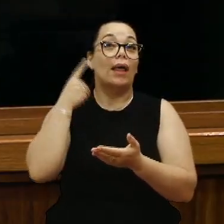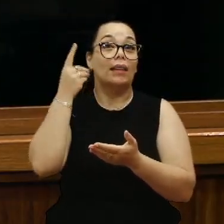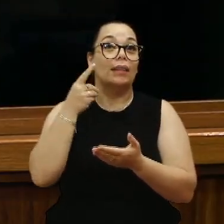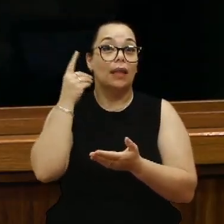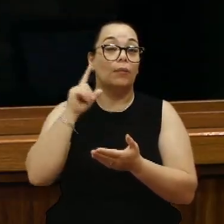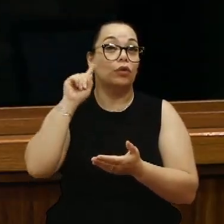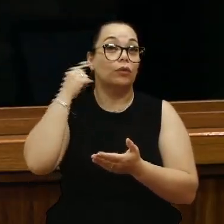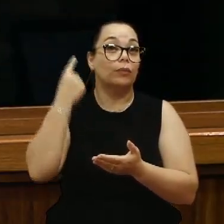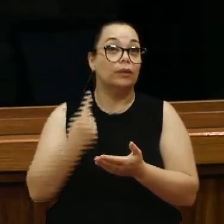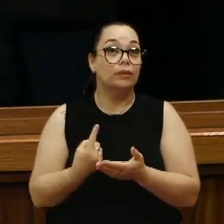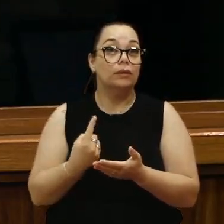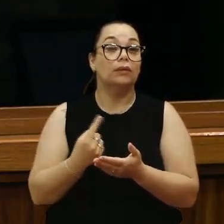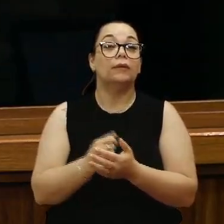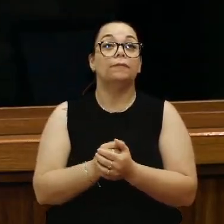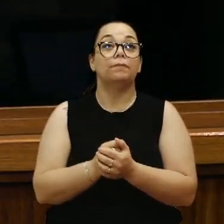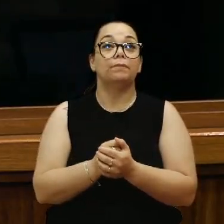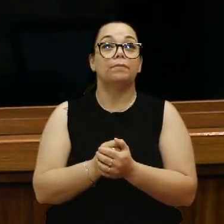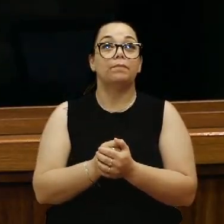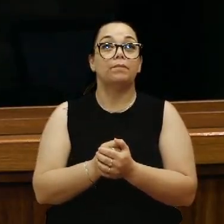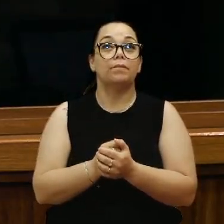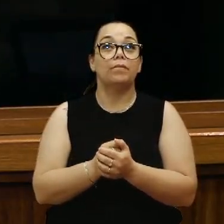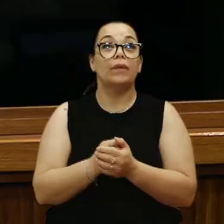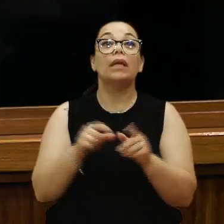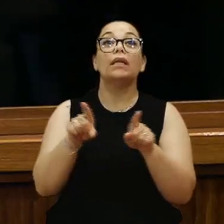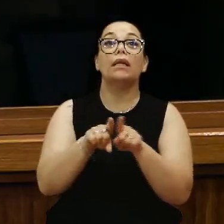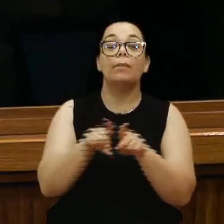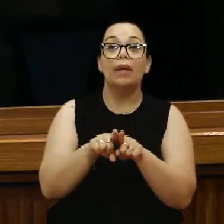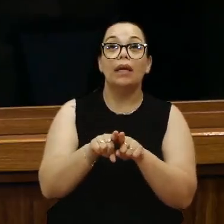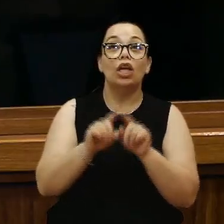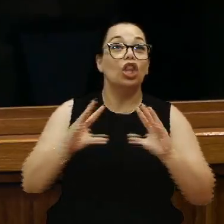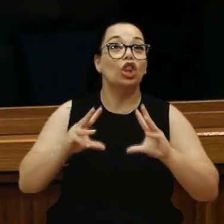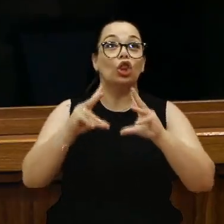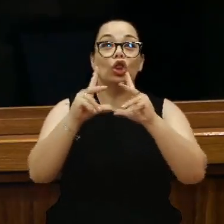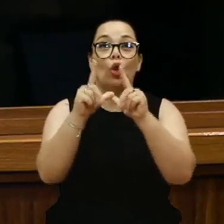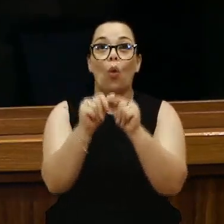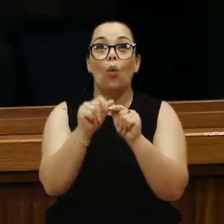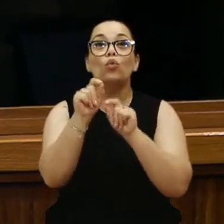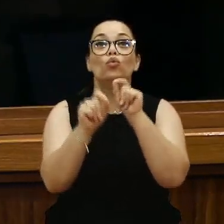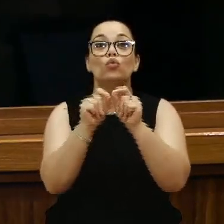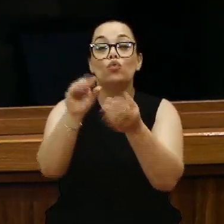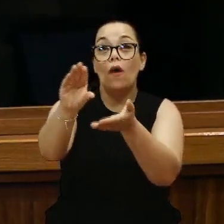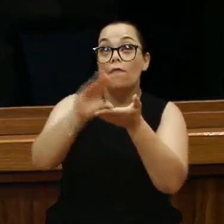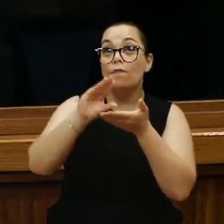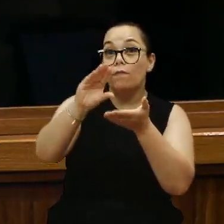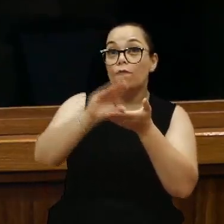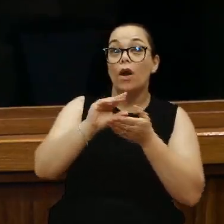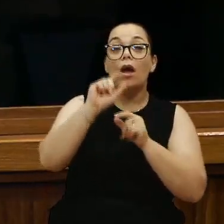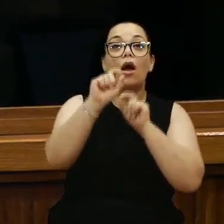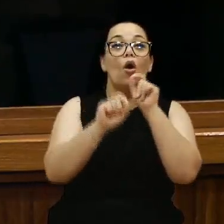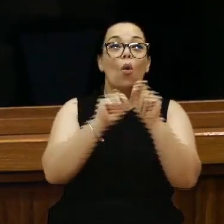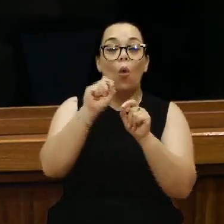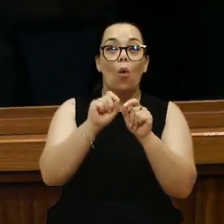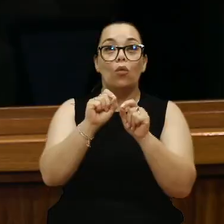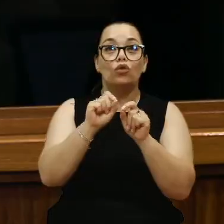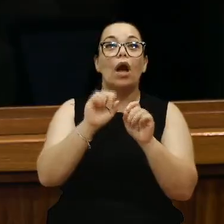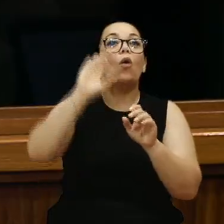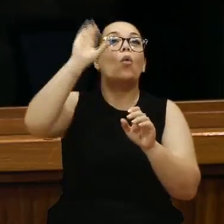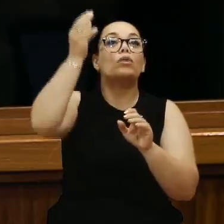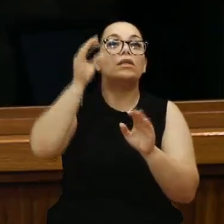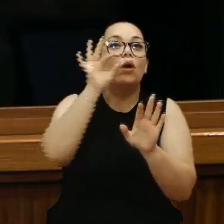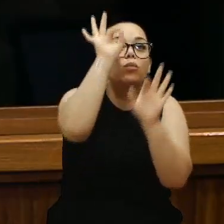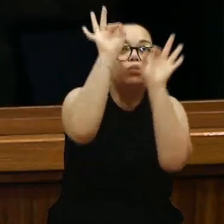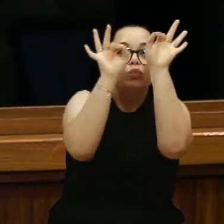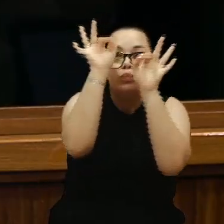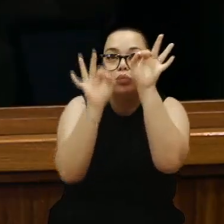federal Denise Pessoa, que daí ali viria todos os recursos, aonde entrou, de onde